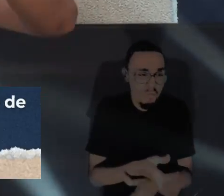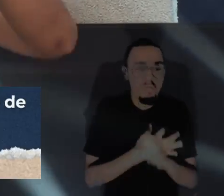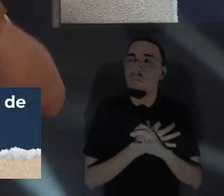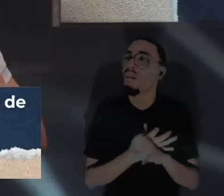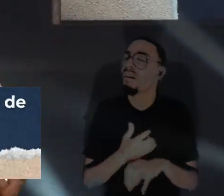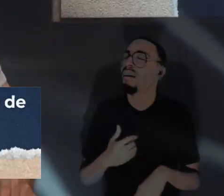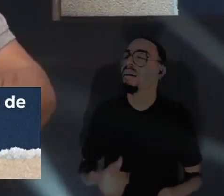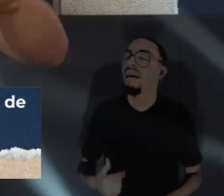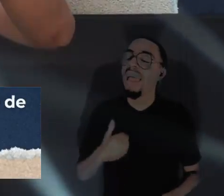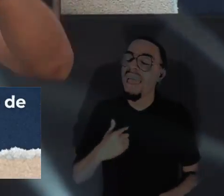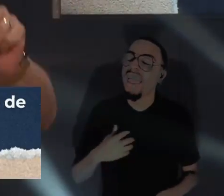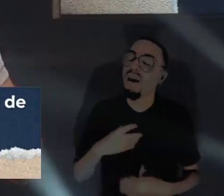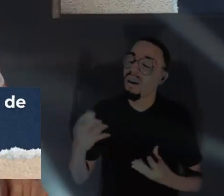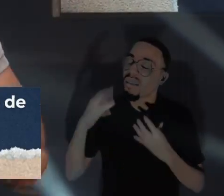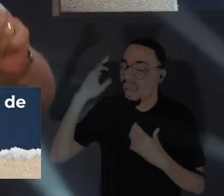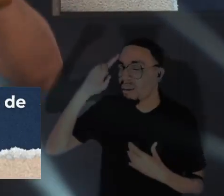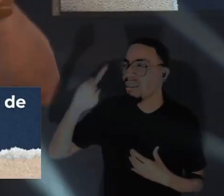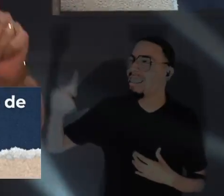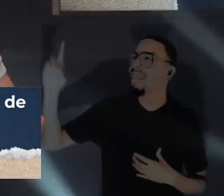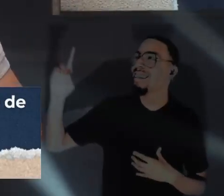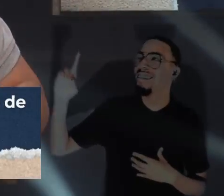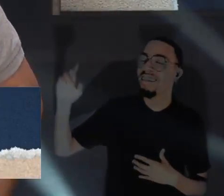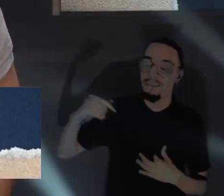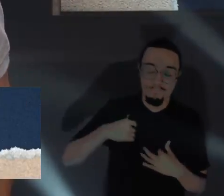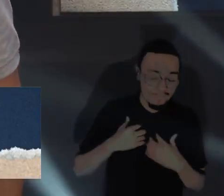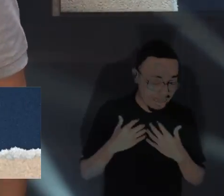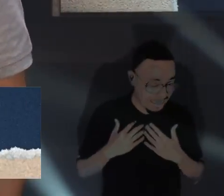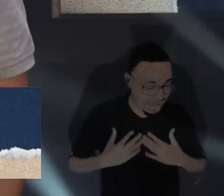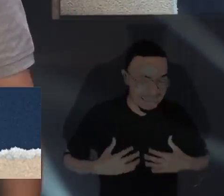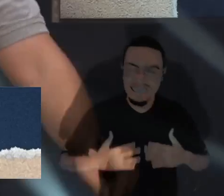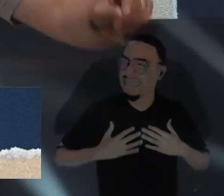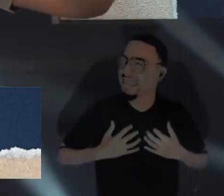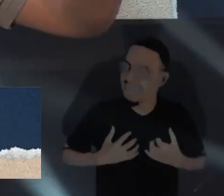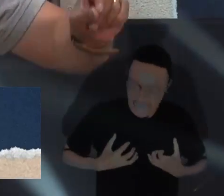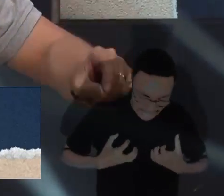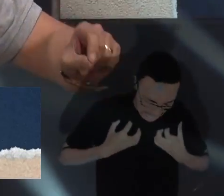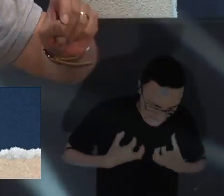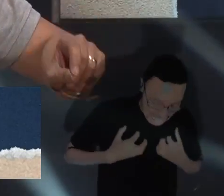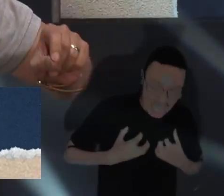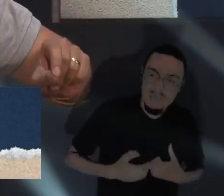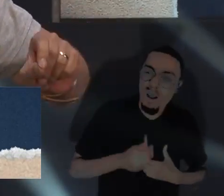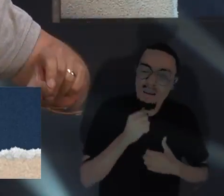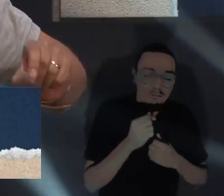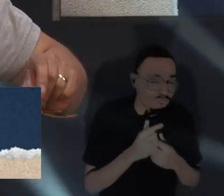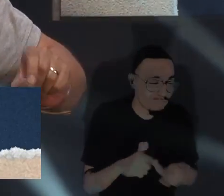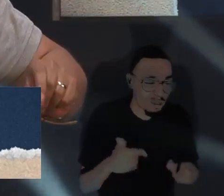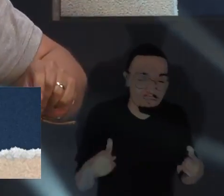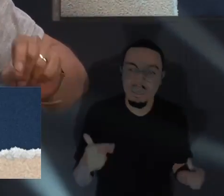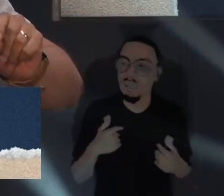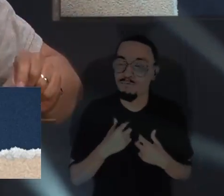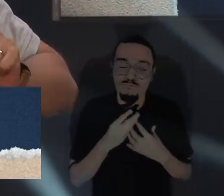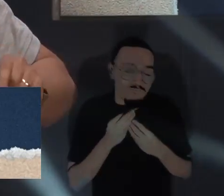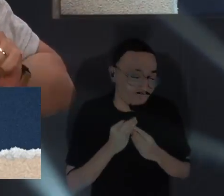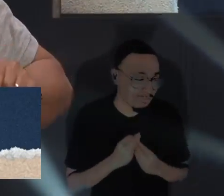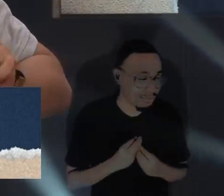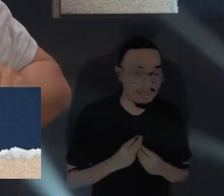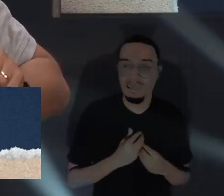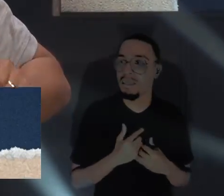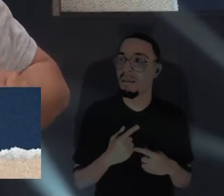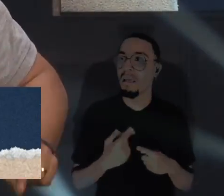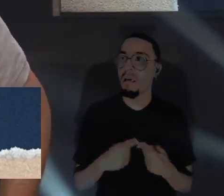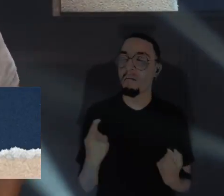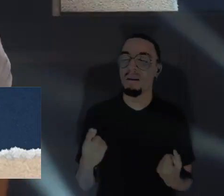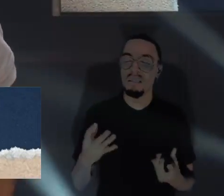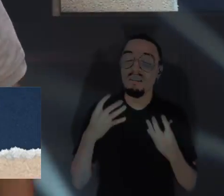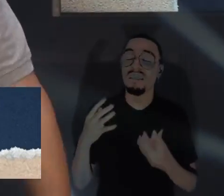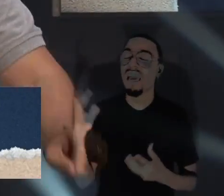terra seca, exausta e sem água. Quero contemplar-te no santuário e avistar o teu poder e a